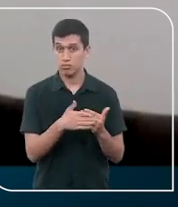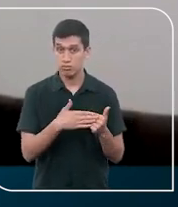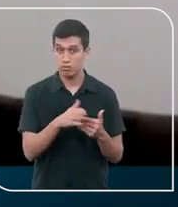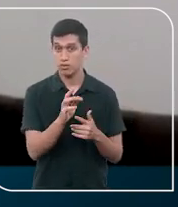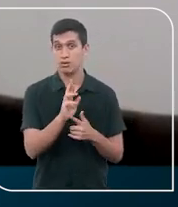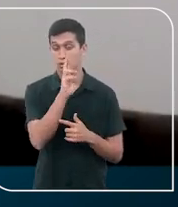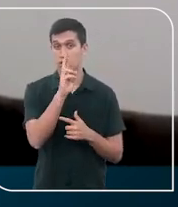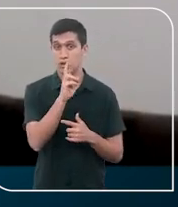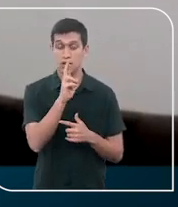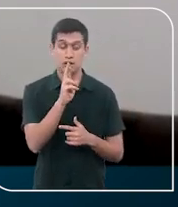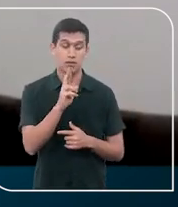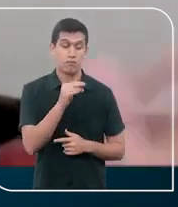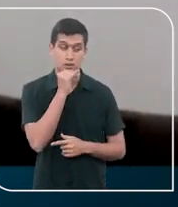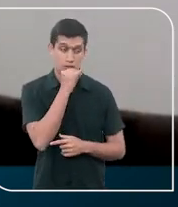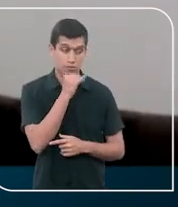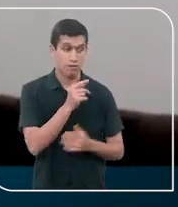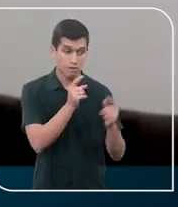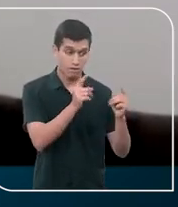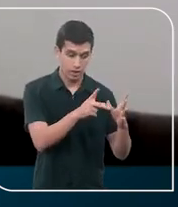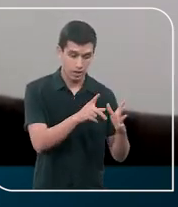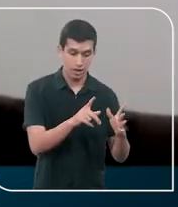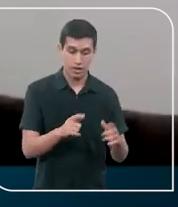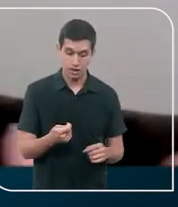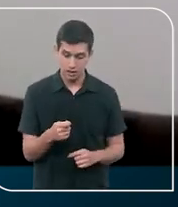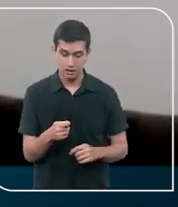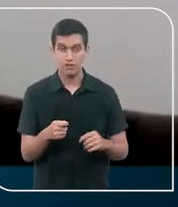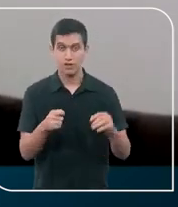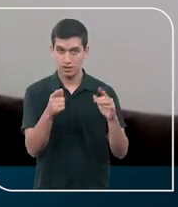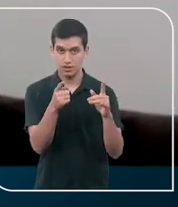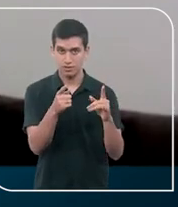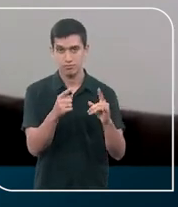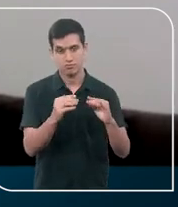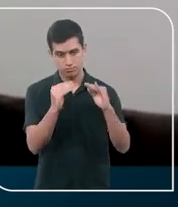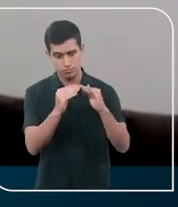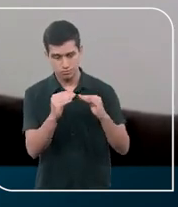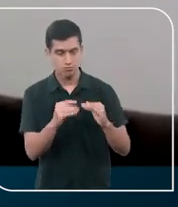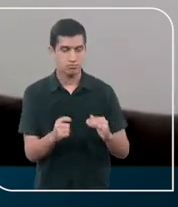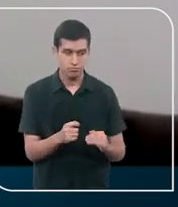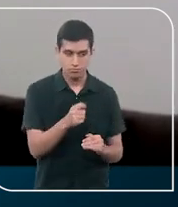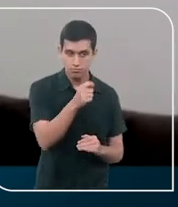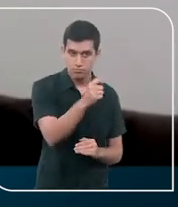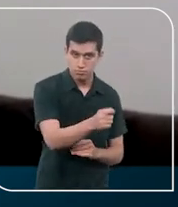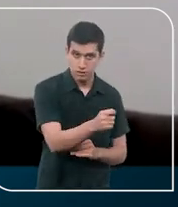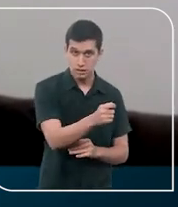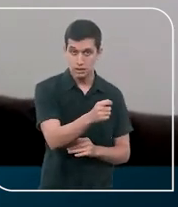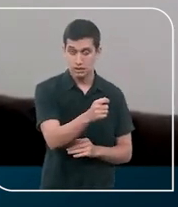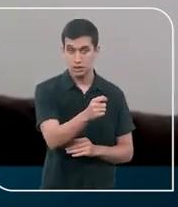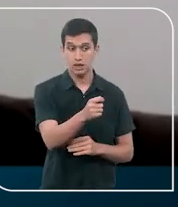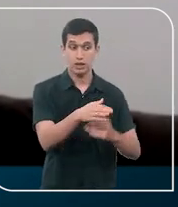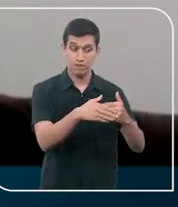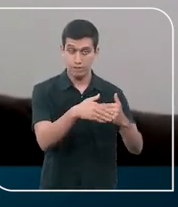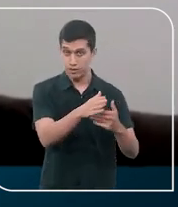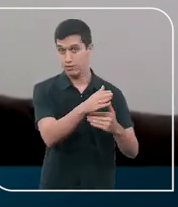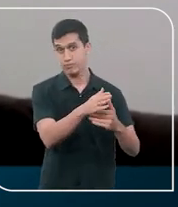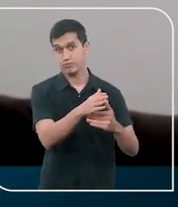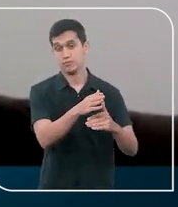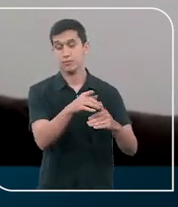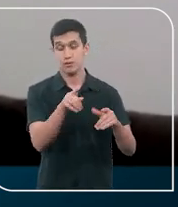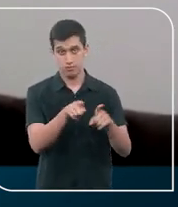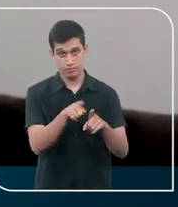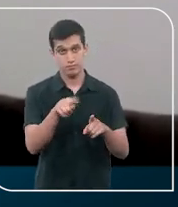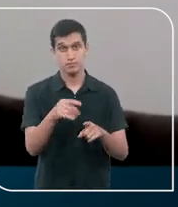das chaves para um novo adquirente, um promissário comprador, enfim, que isso também é bastante importante